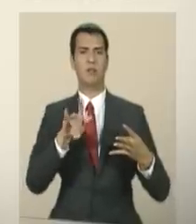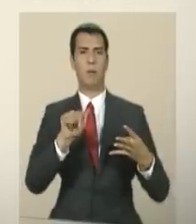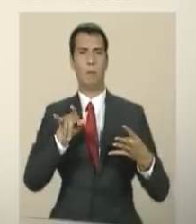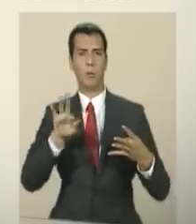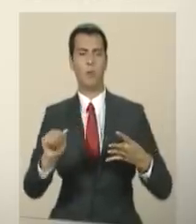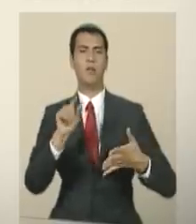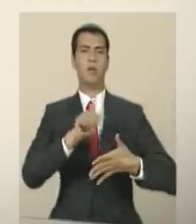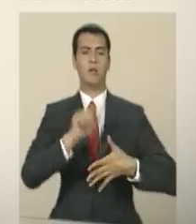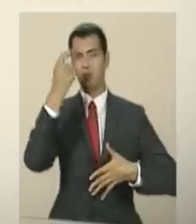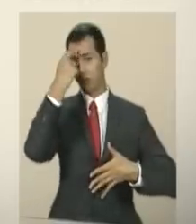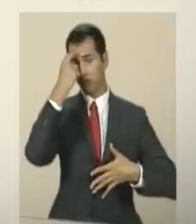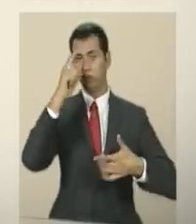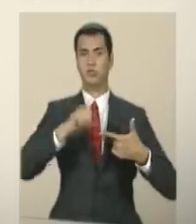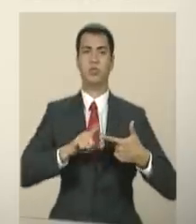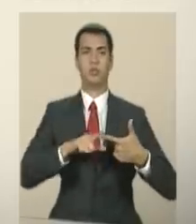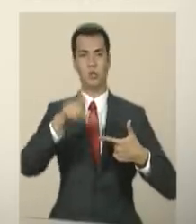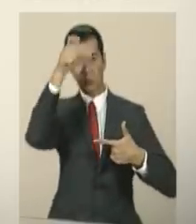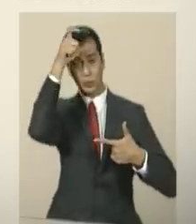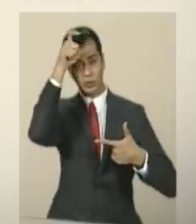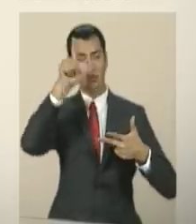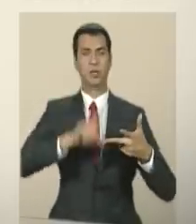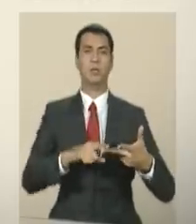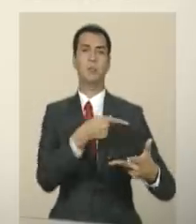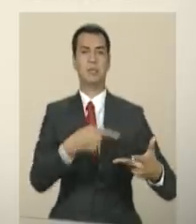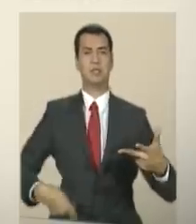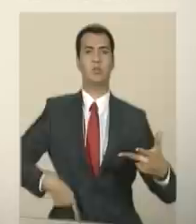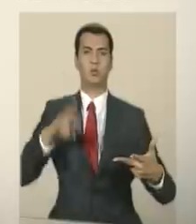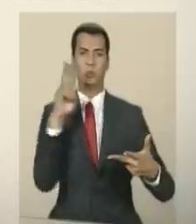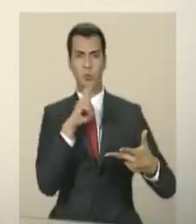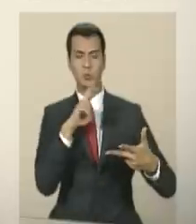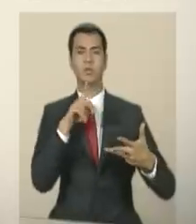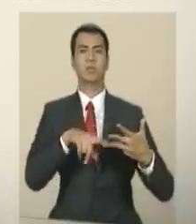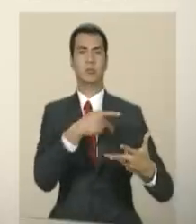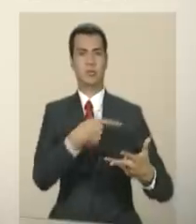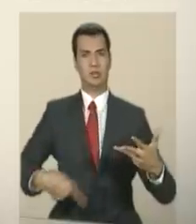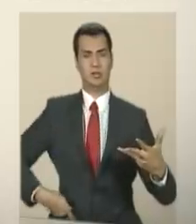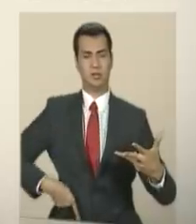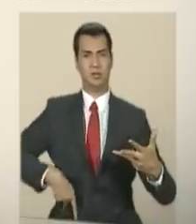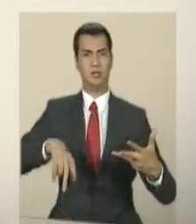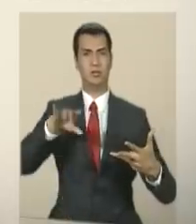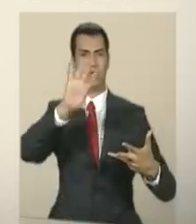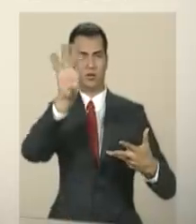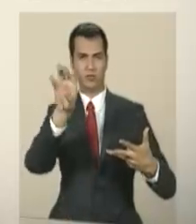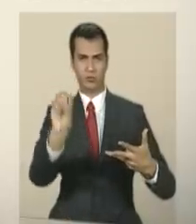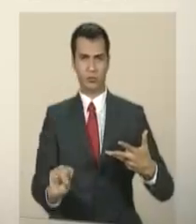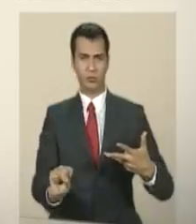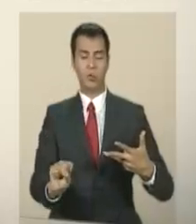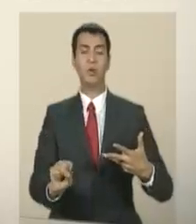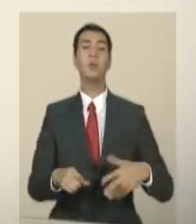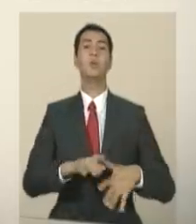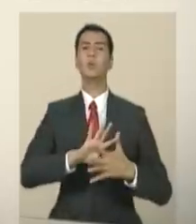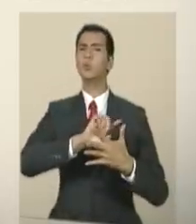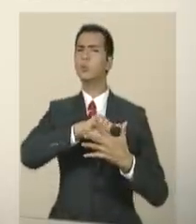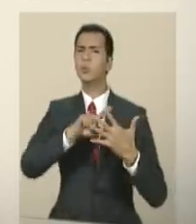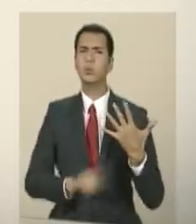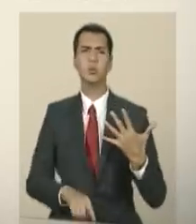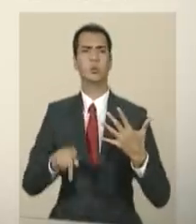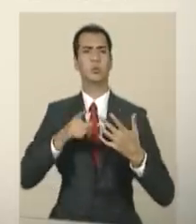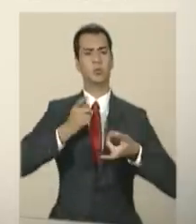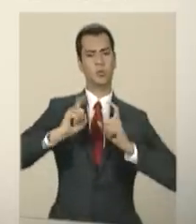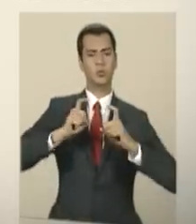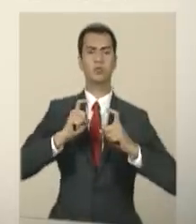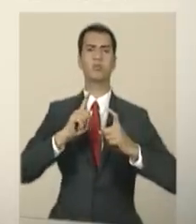Índia o presidente da Rússia e o Presidente da África do Sul todos concordaram que essa